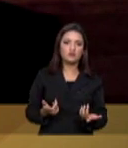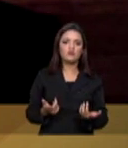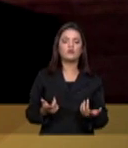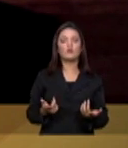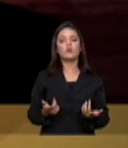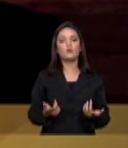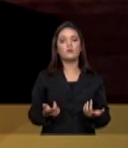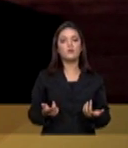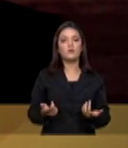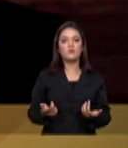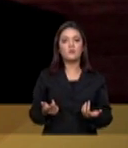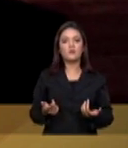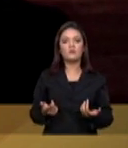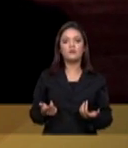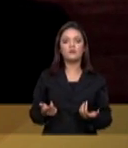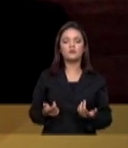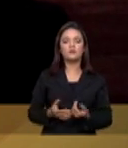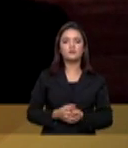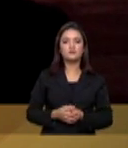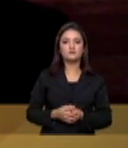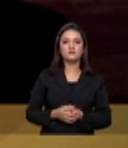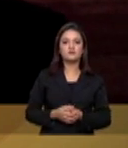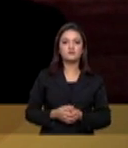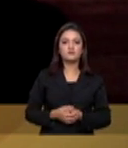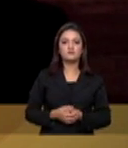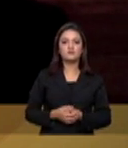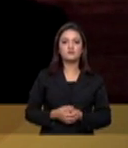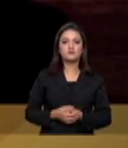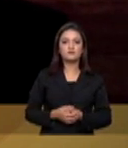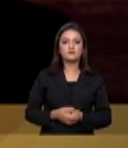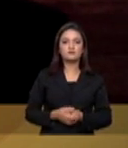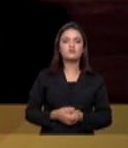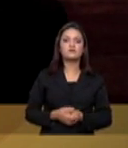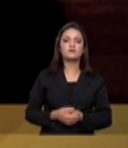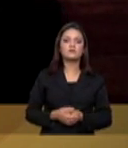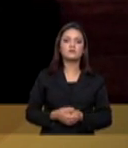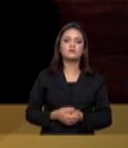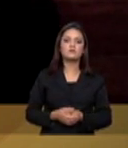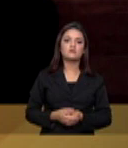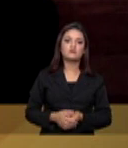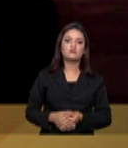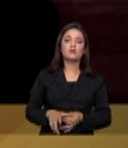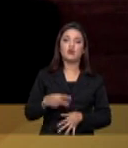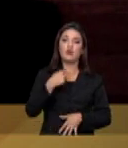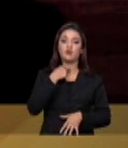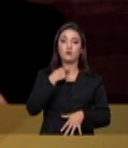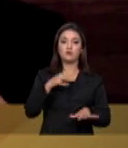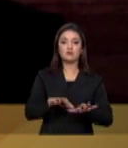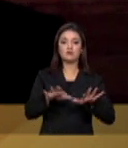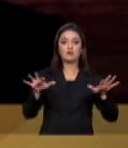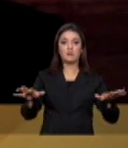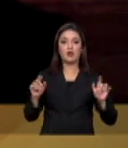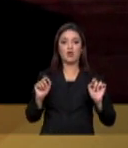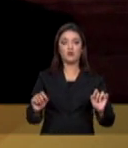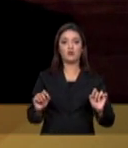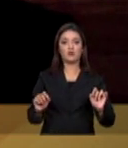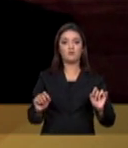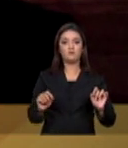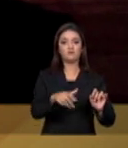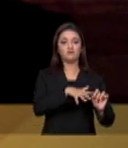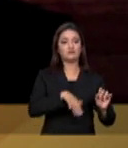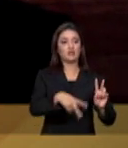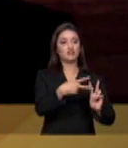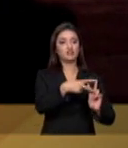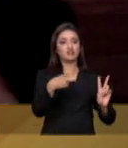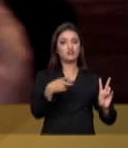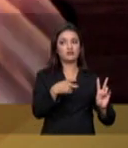possível separar segmentar adicionar a questão indígena da compreensão